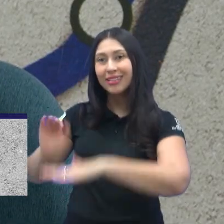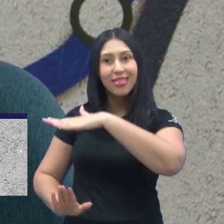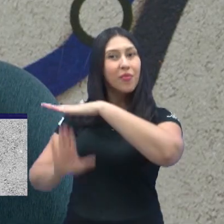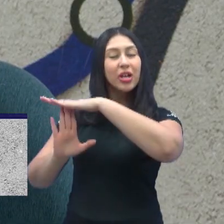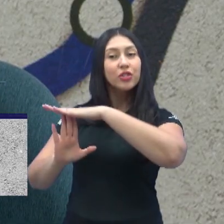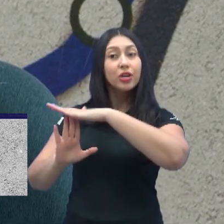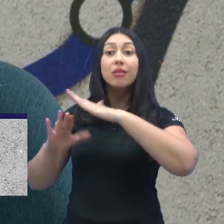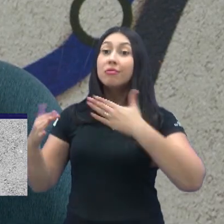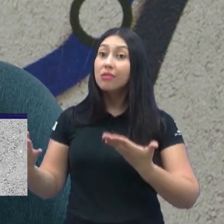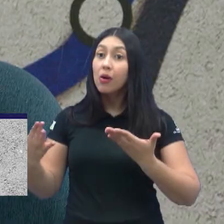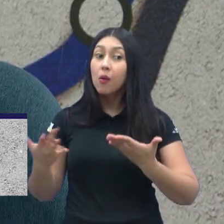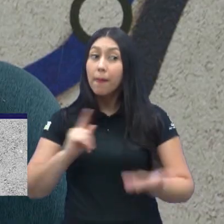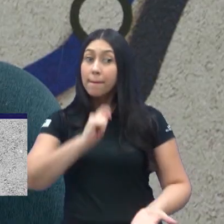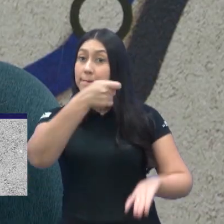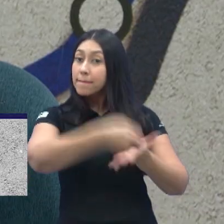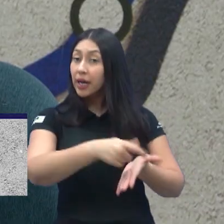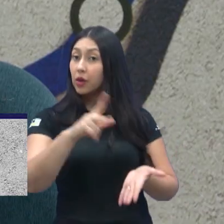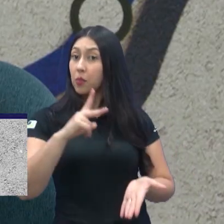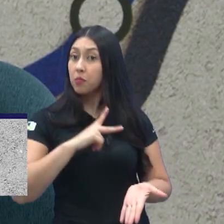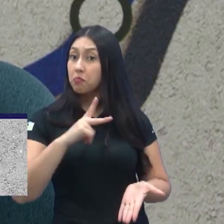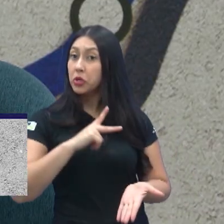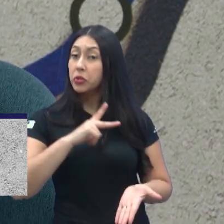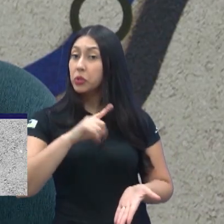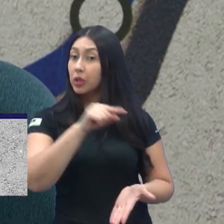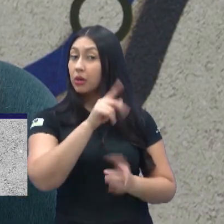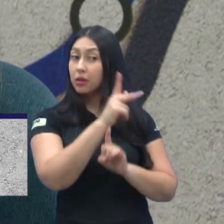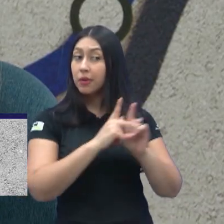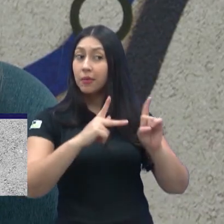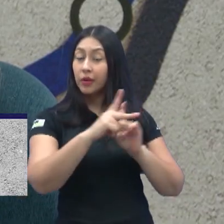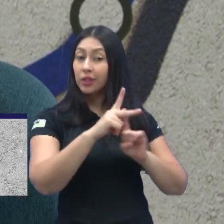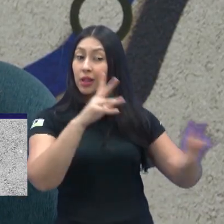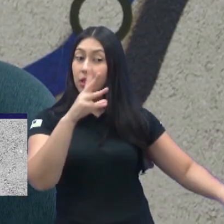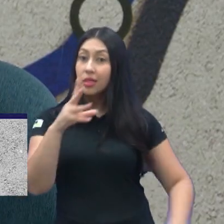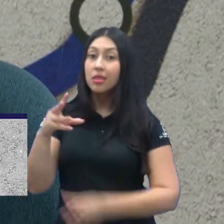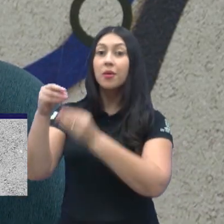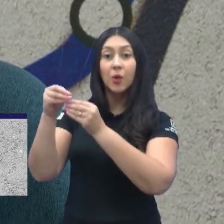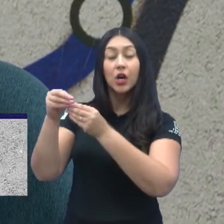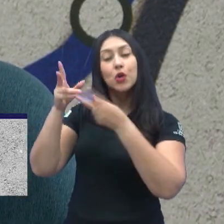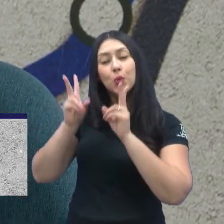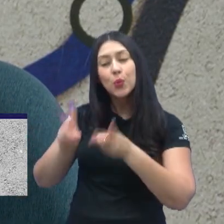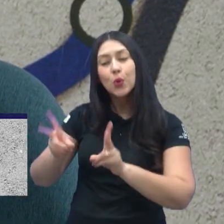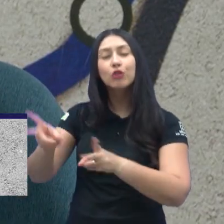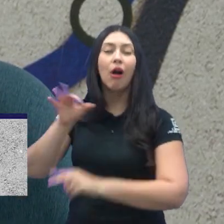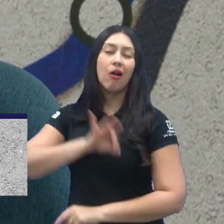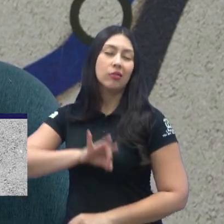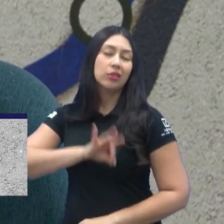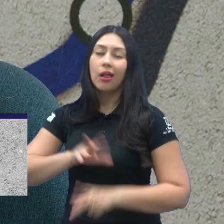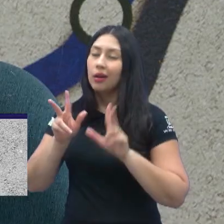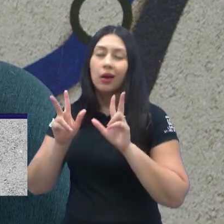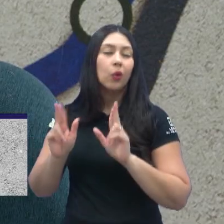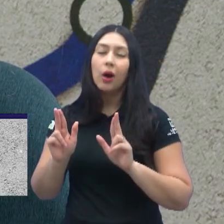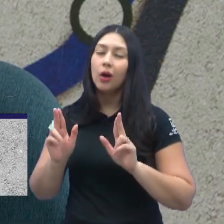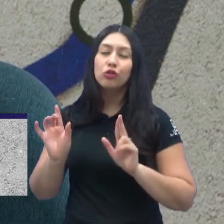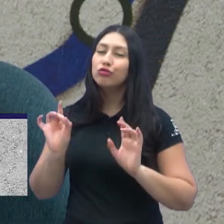contribuição para a previdência privada, né, onde tem ali os seus reajustes, para quando, né, chegar a época de descansar, de